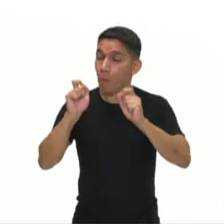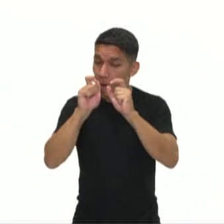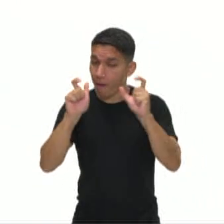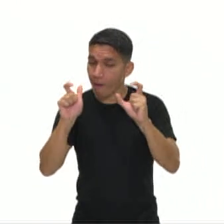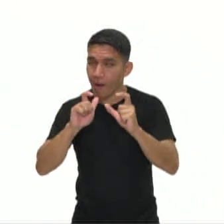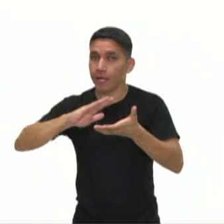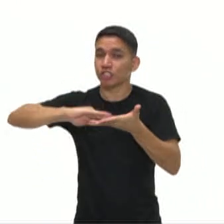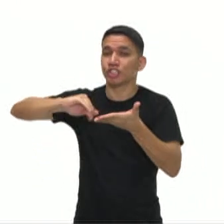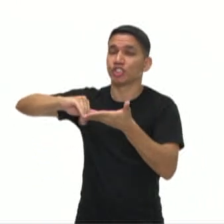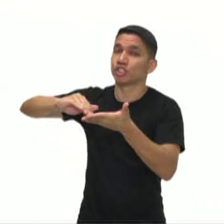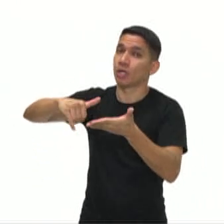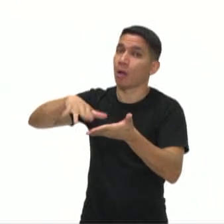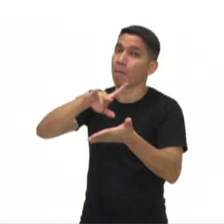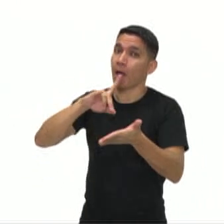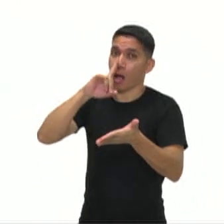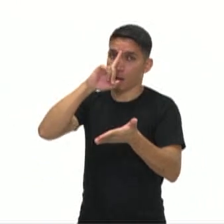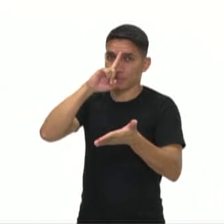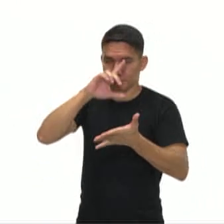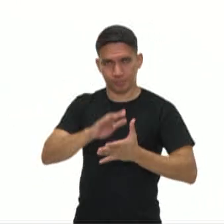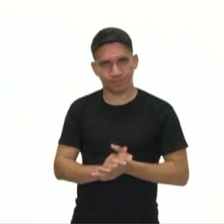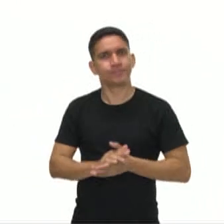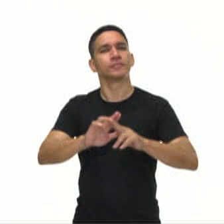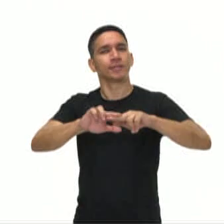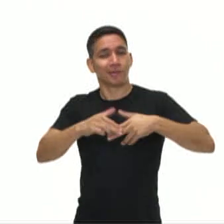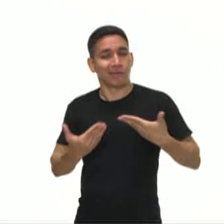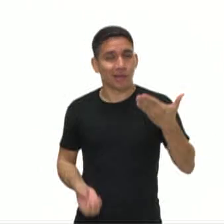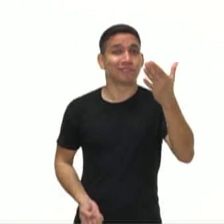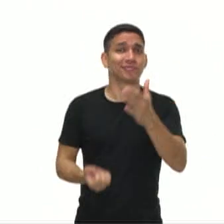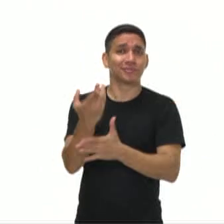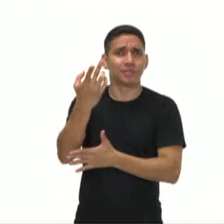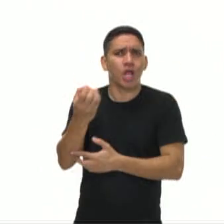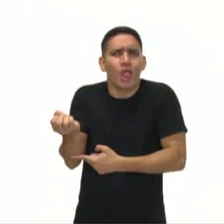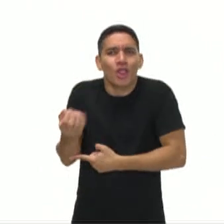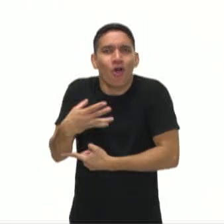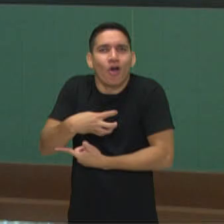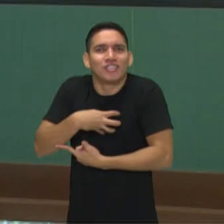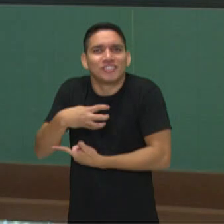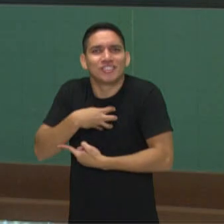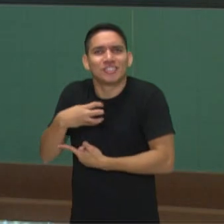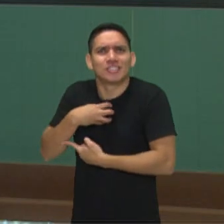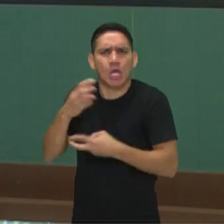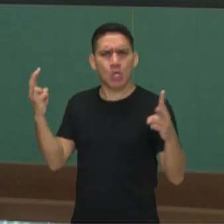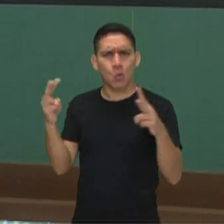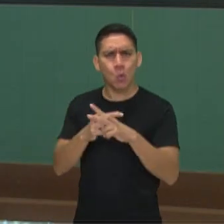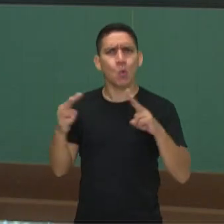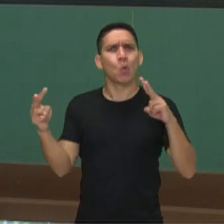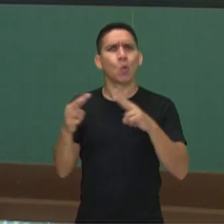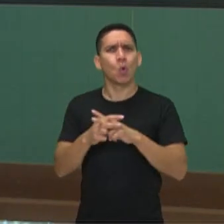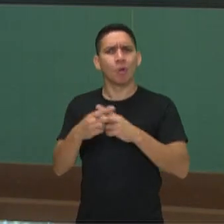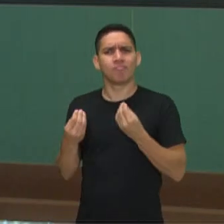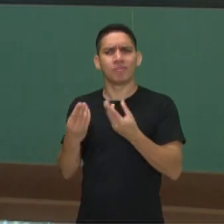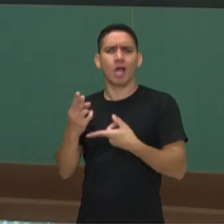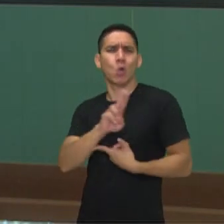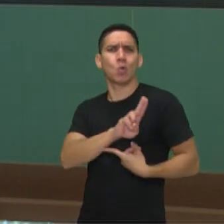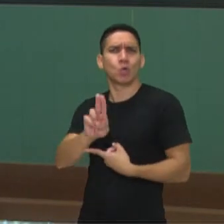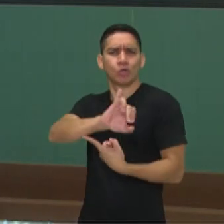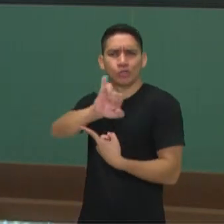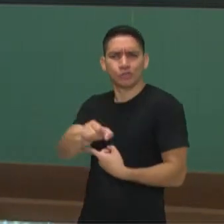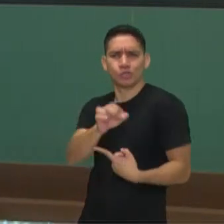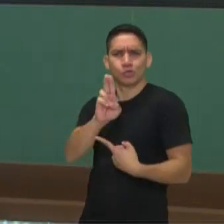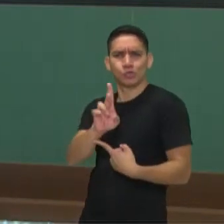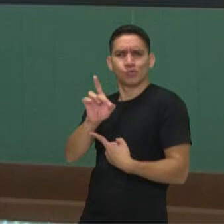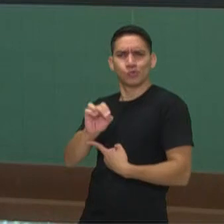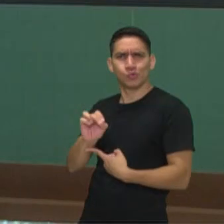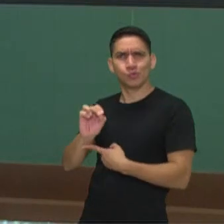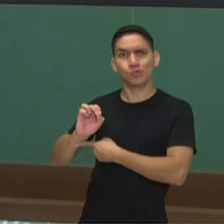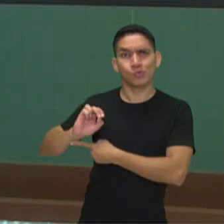eliminar os mais perigosos. E assim ele criou um novo estilo de luta que ele batizou como judô.